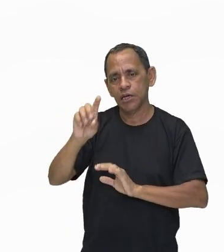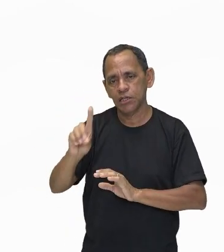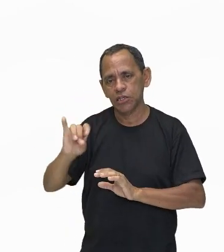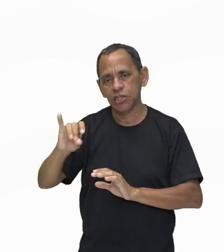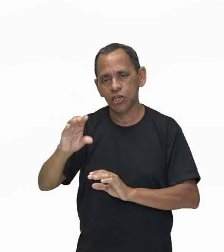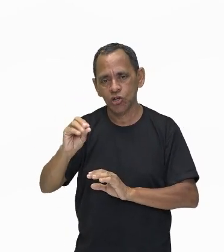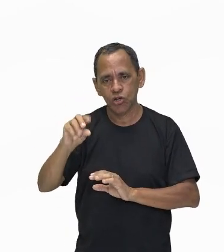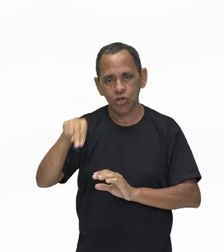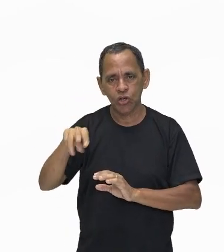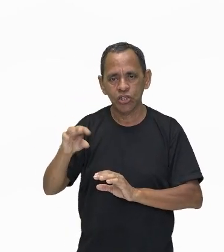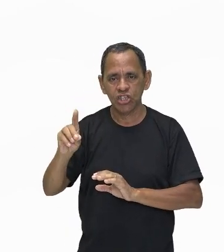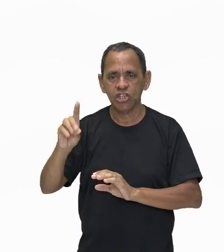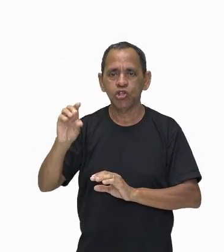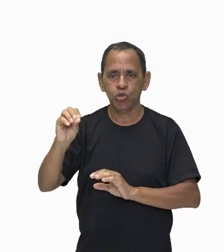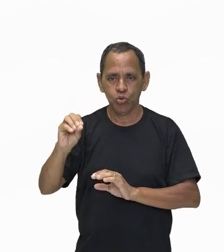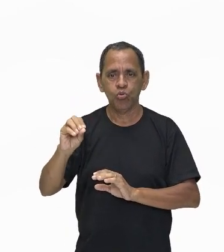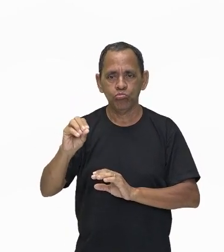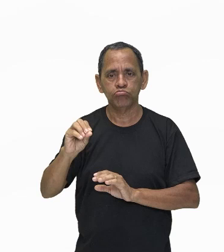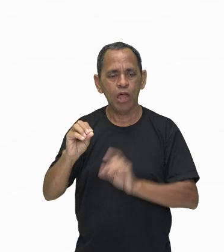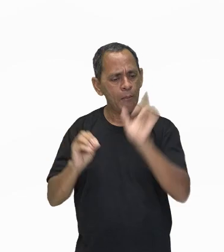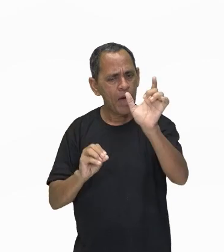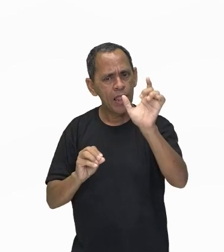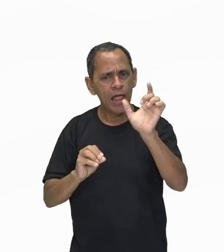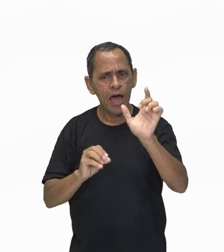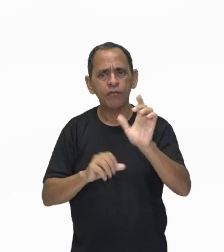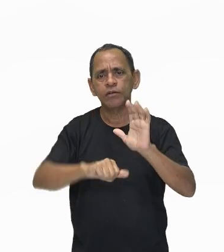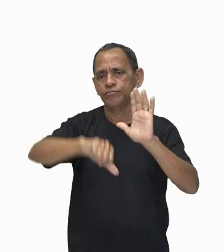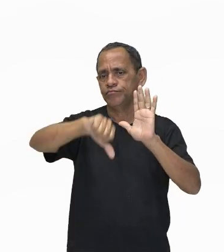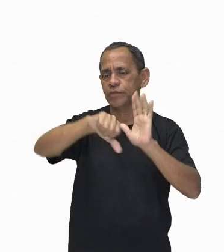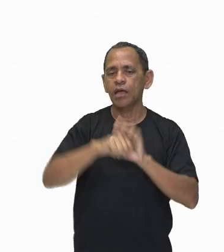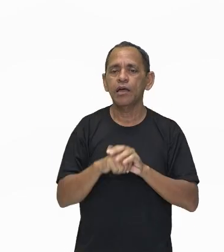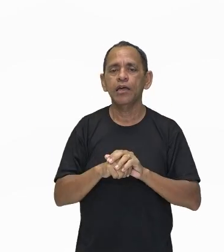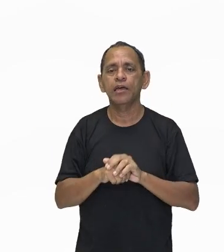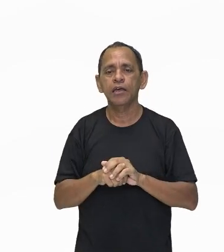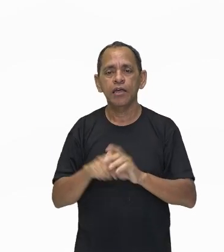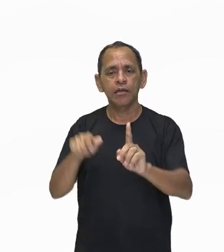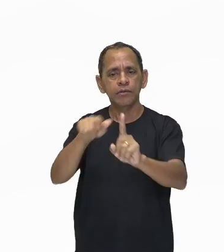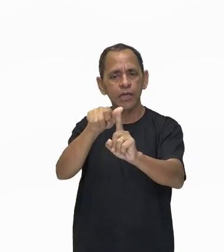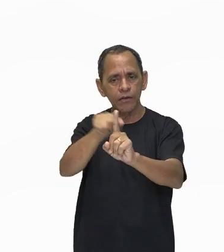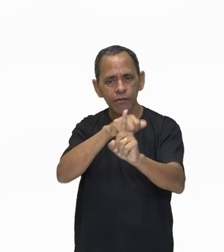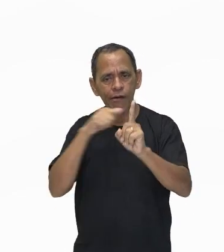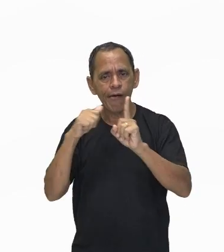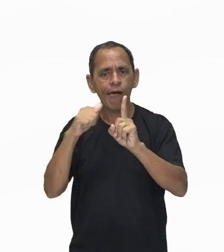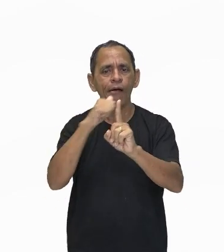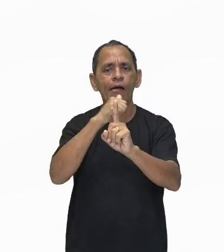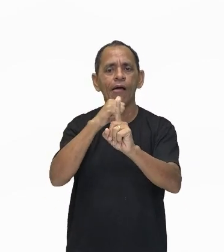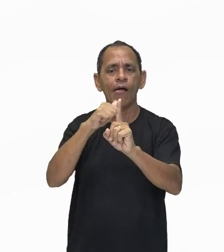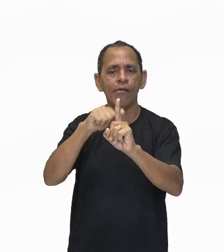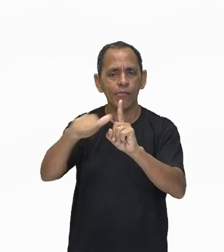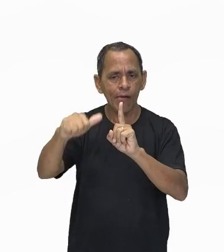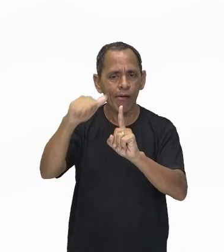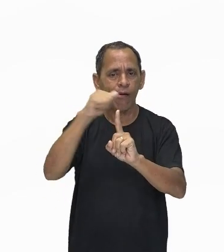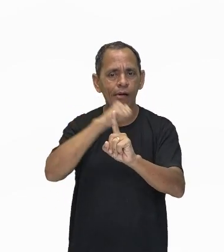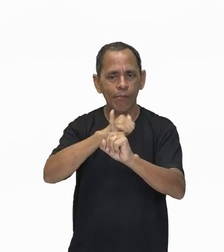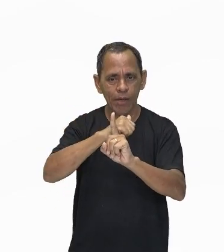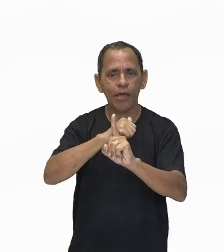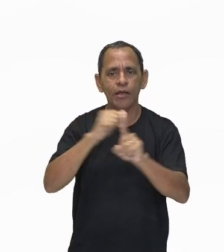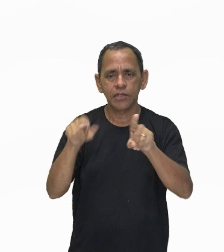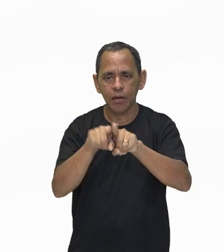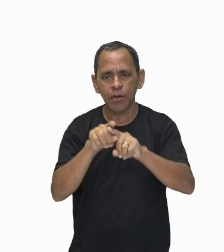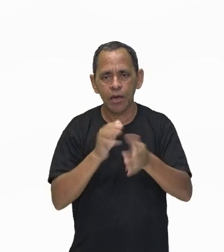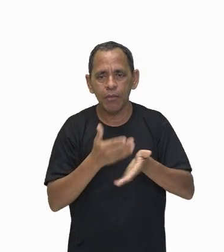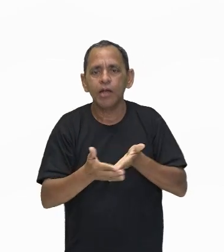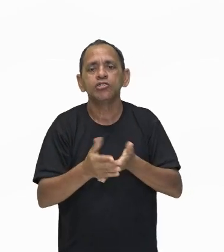feminicídio, ele começa a ser muito utilizado nas mídias, até mesmo, né, dentro aí do Poder Judiciário, a partir, então,